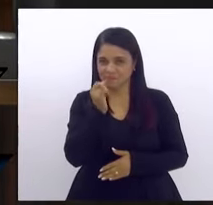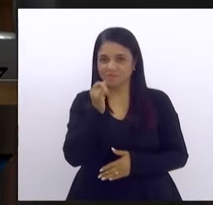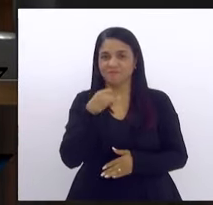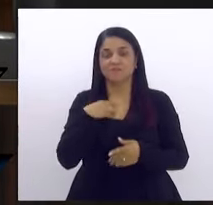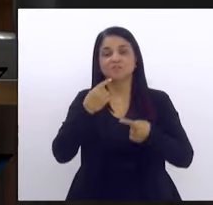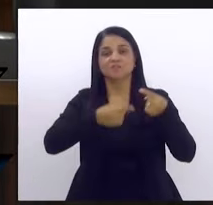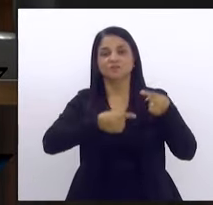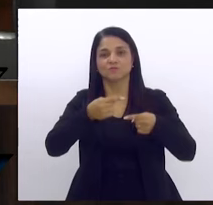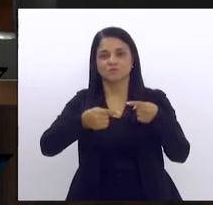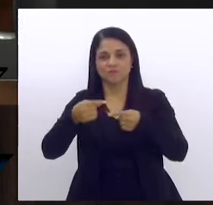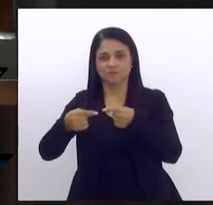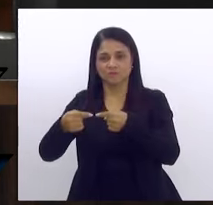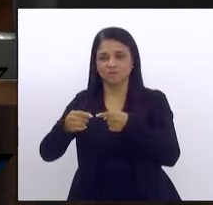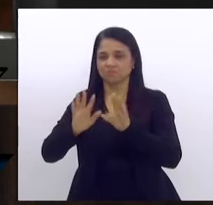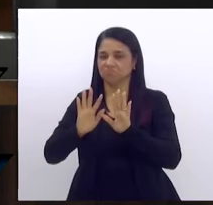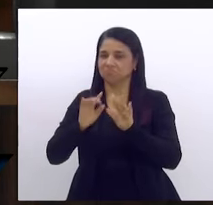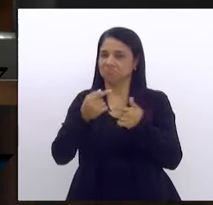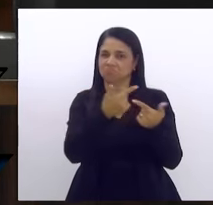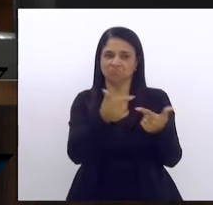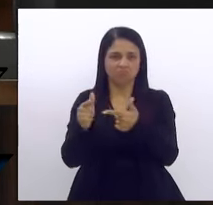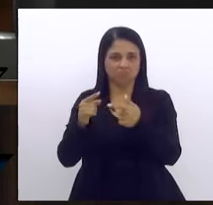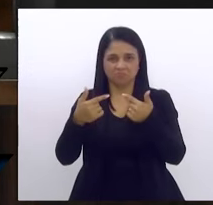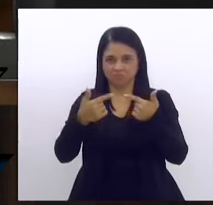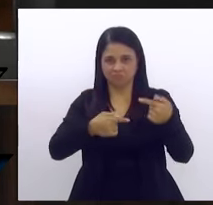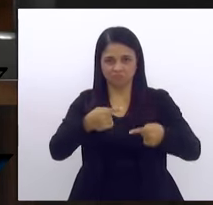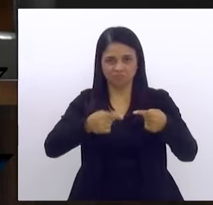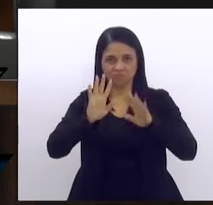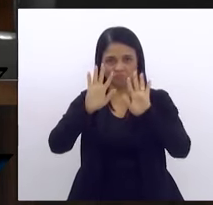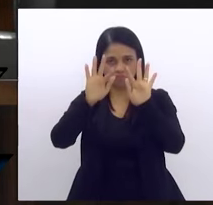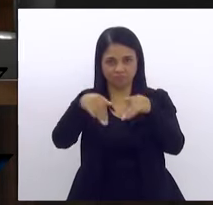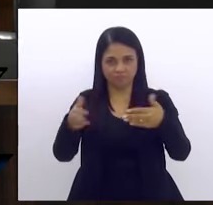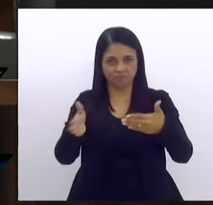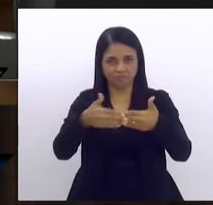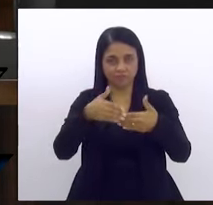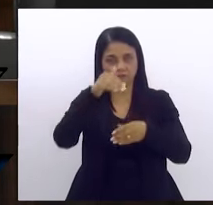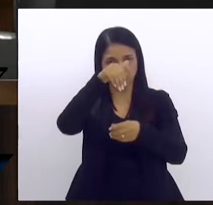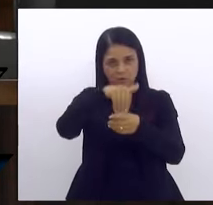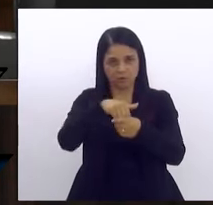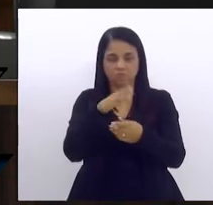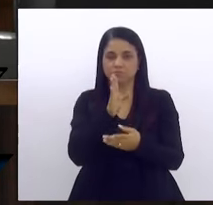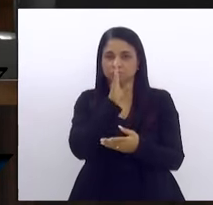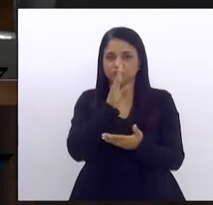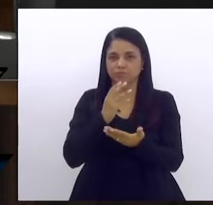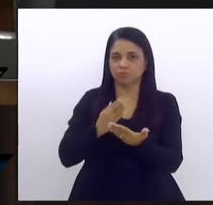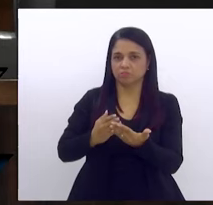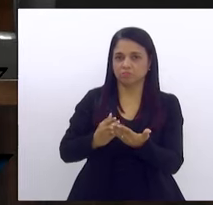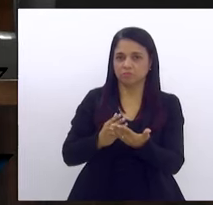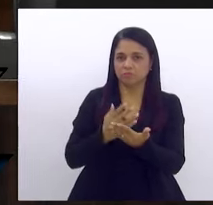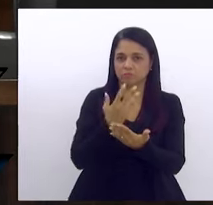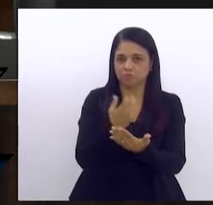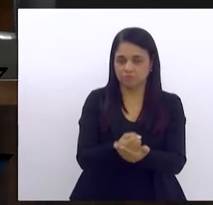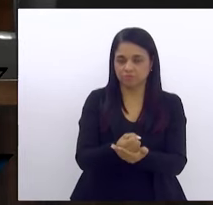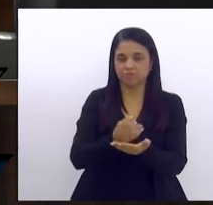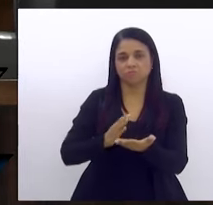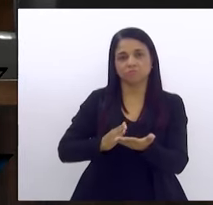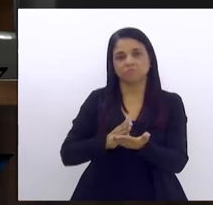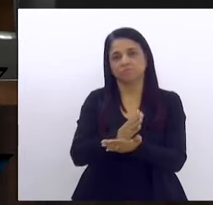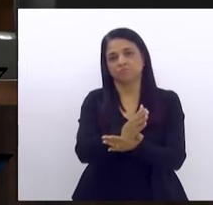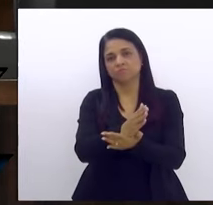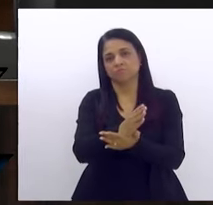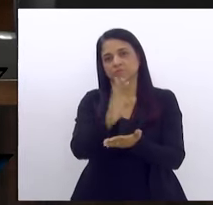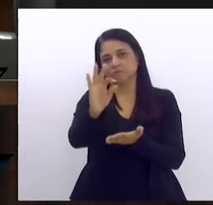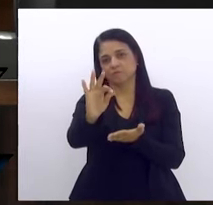em discussão. Não havendo quem queira discutir, encerrada a discussão. Em votação, senhores que aprovam, permaneçam como estão. Aprovado,